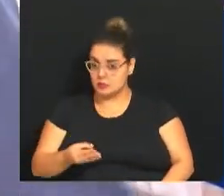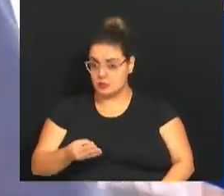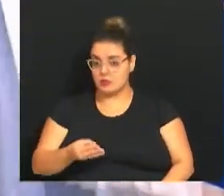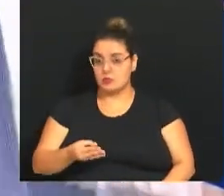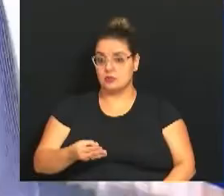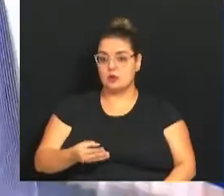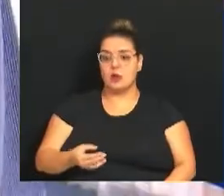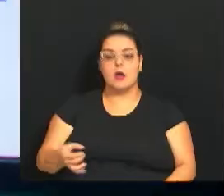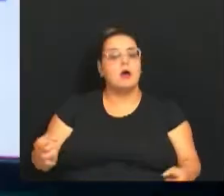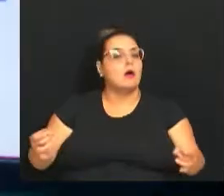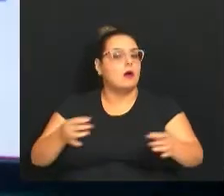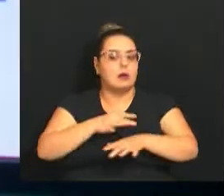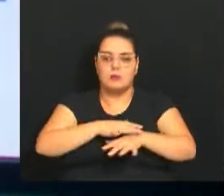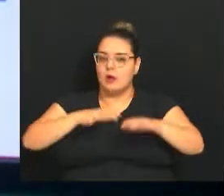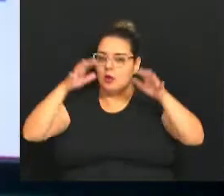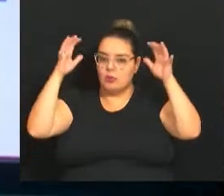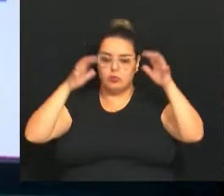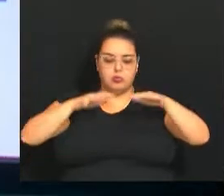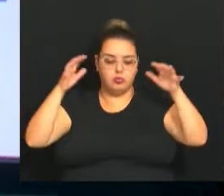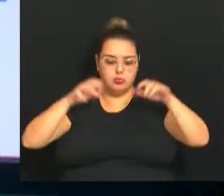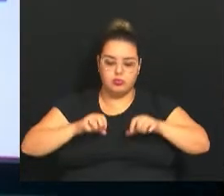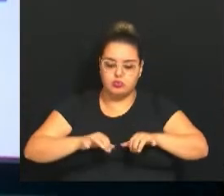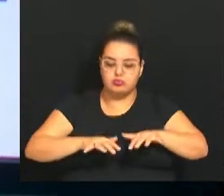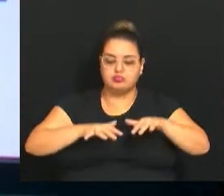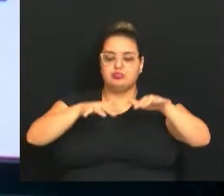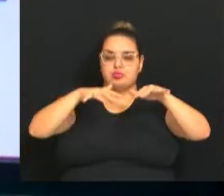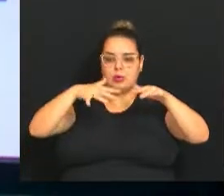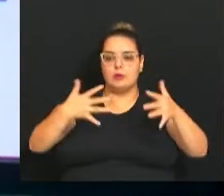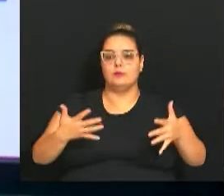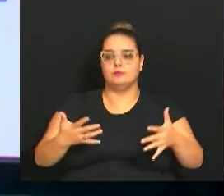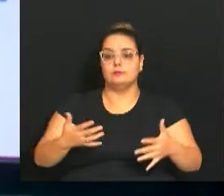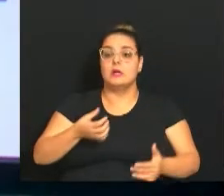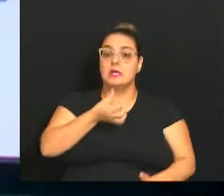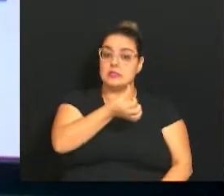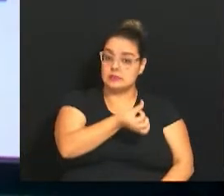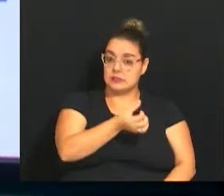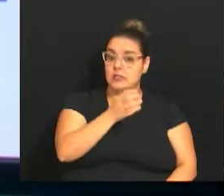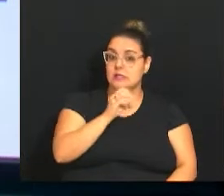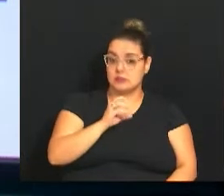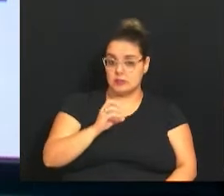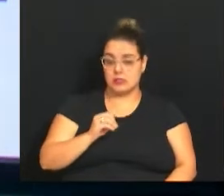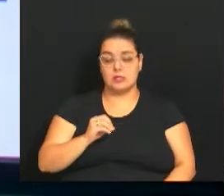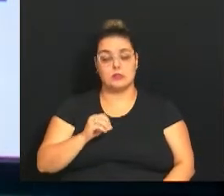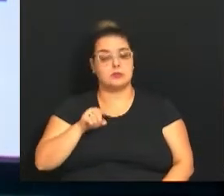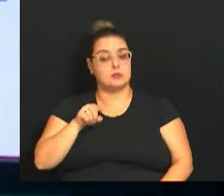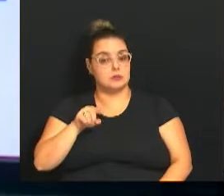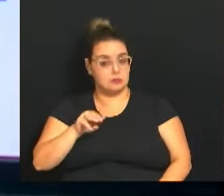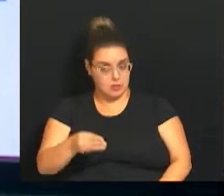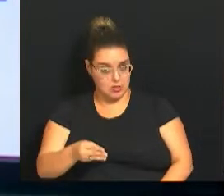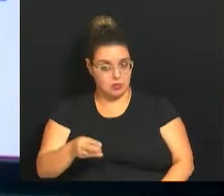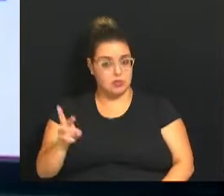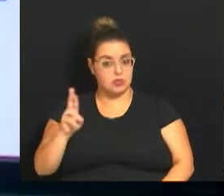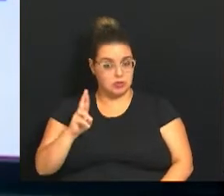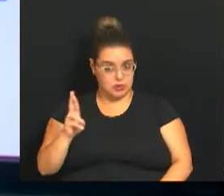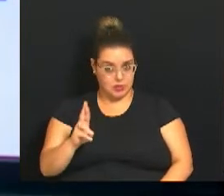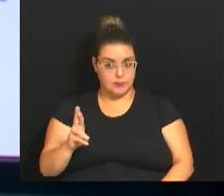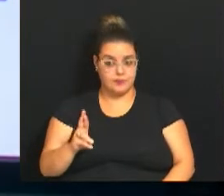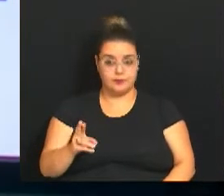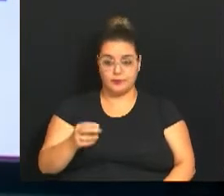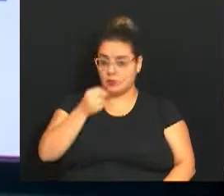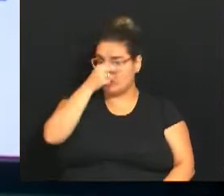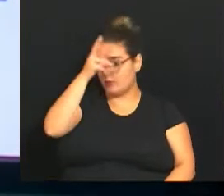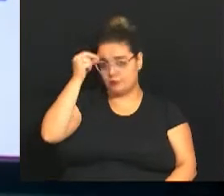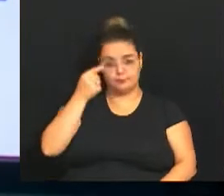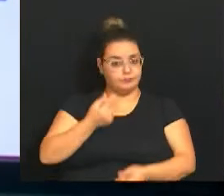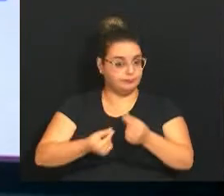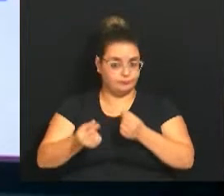acabar com as enchentes. Como disse o prefeito, as obras vão custar 600 milhões de reais e a prefeitura, que não tem esse valor, pretende